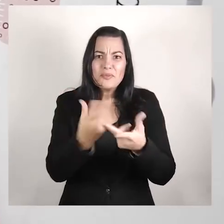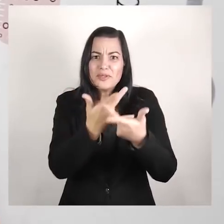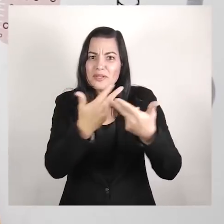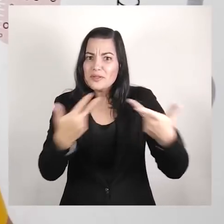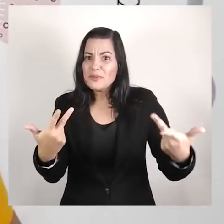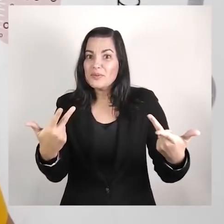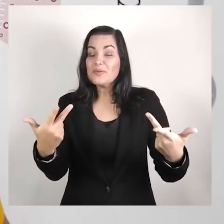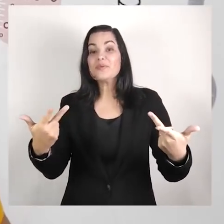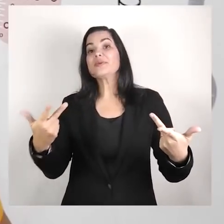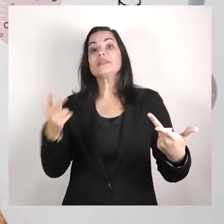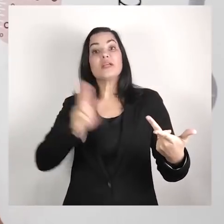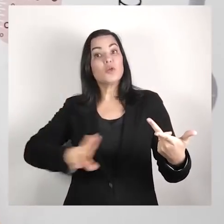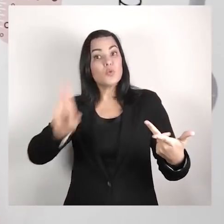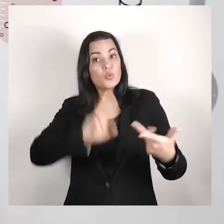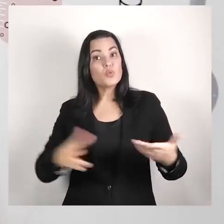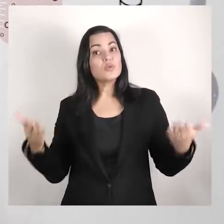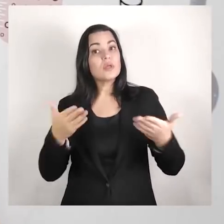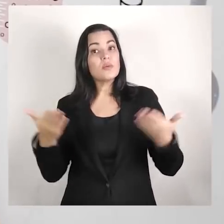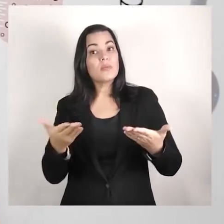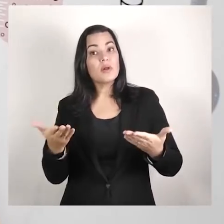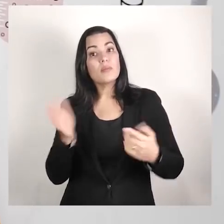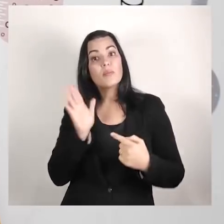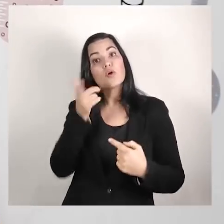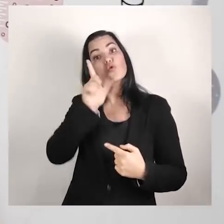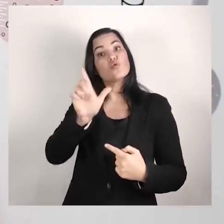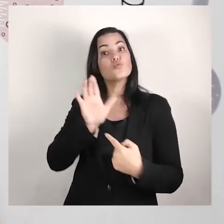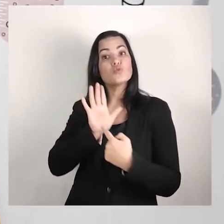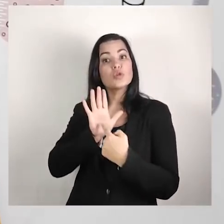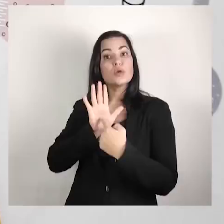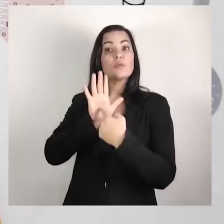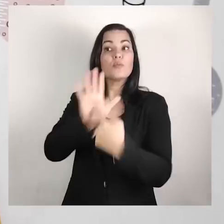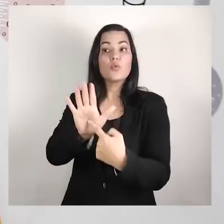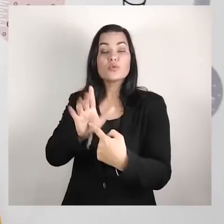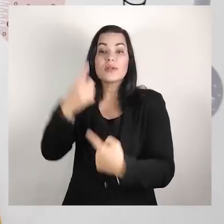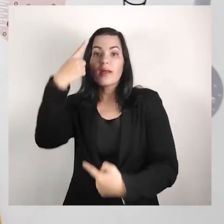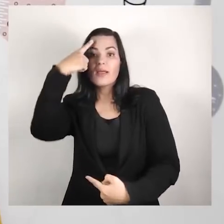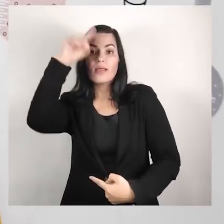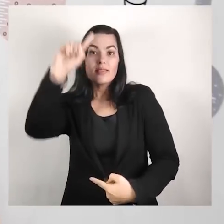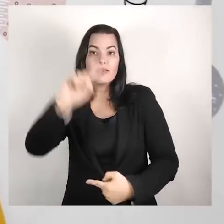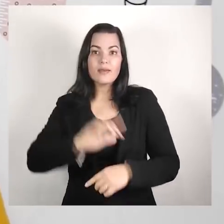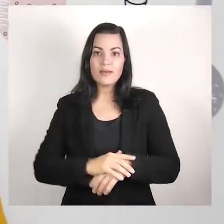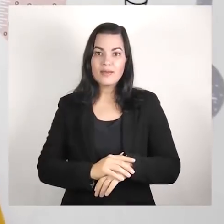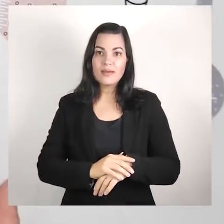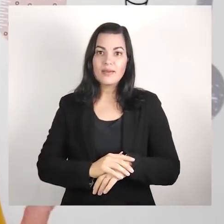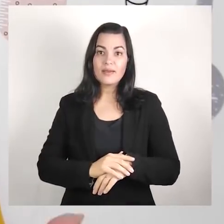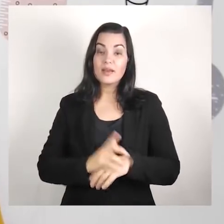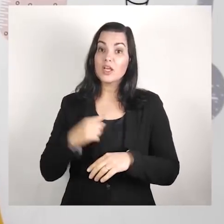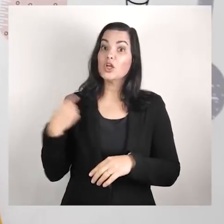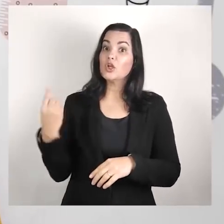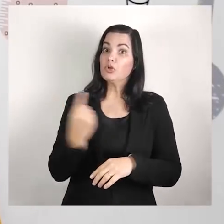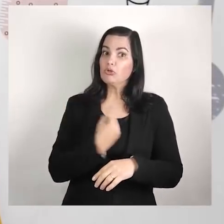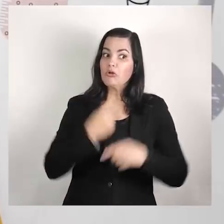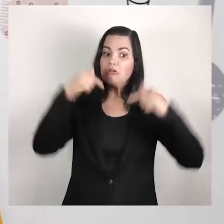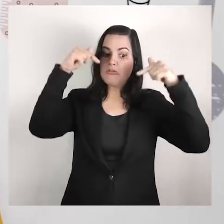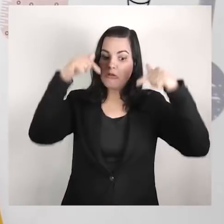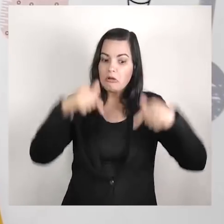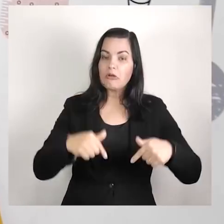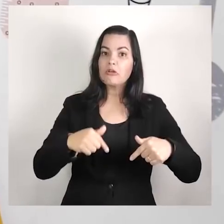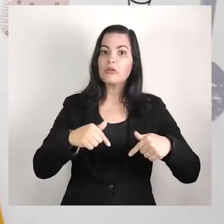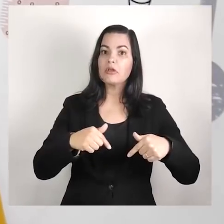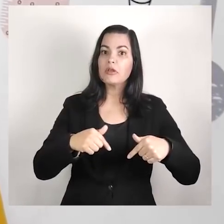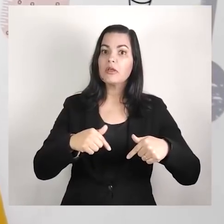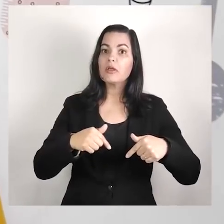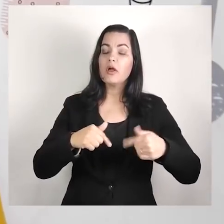quadrinhos. São tantos suportes utilizados atualmente para transmitir